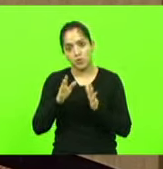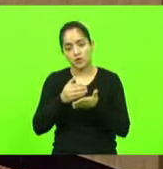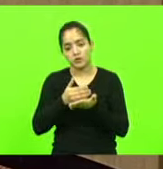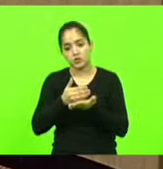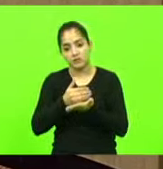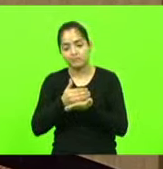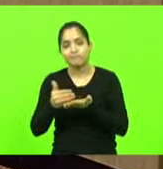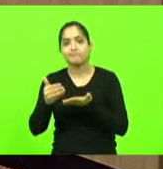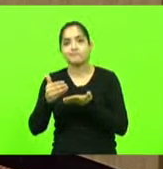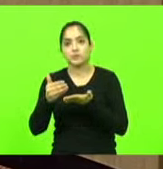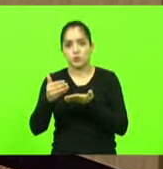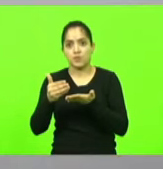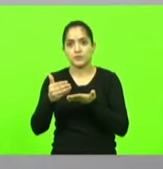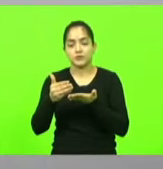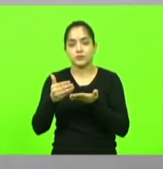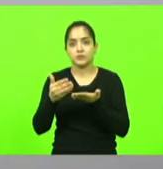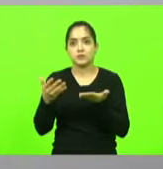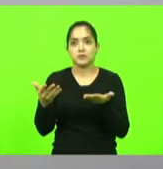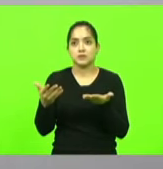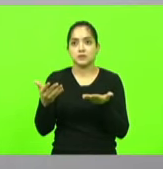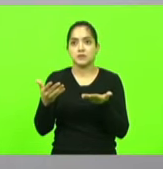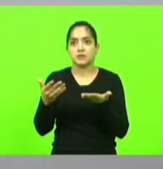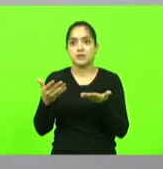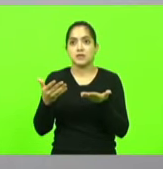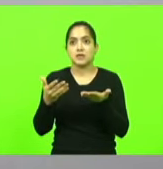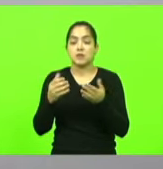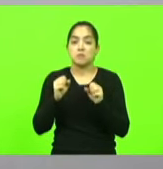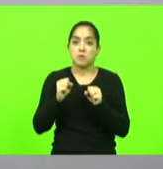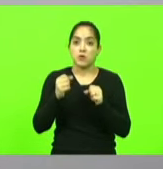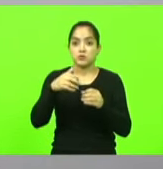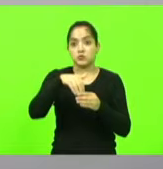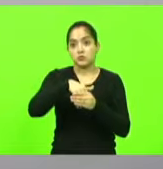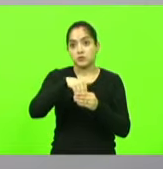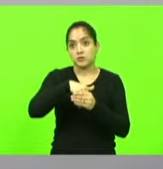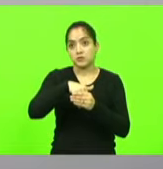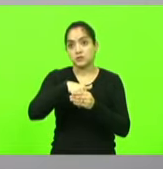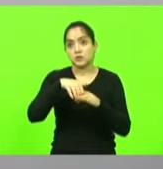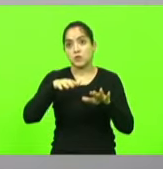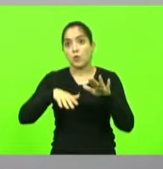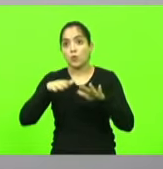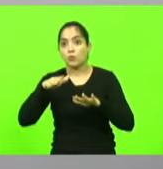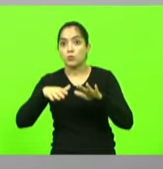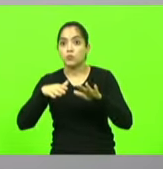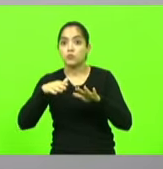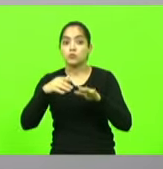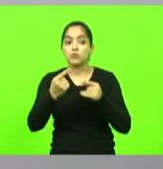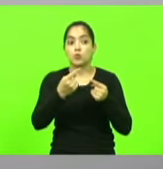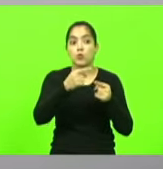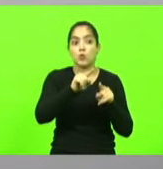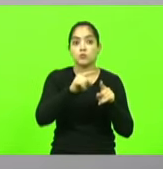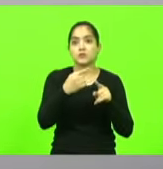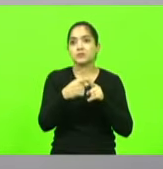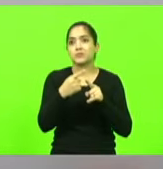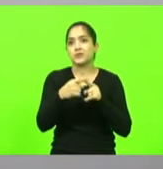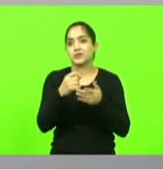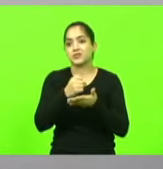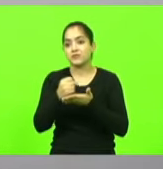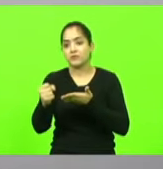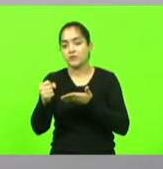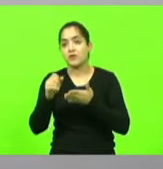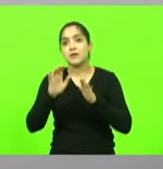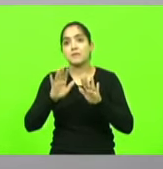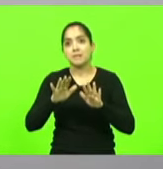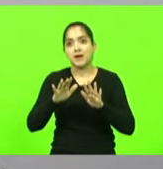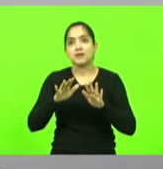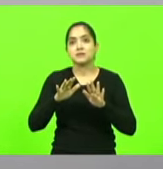não parecer, daqui a pouco se coloca em votação, algum deputado vota contra porque já foi, mas na prática ele era a